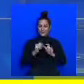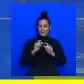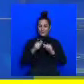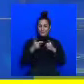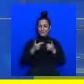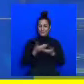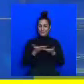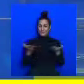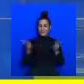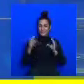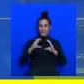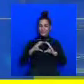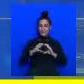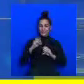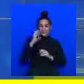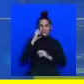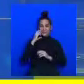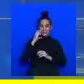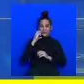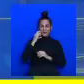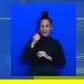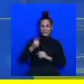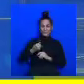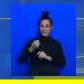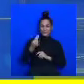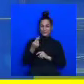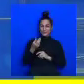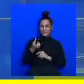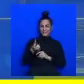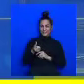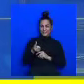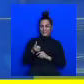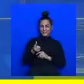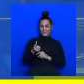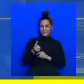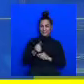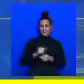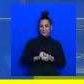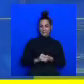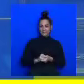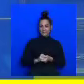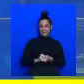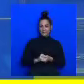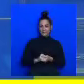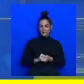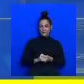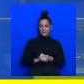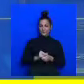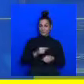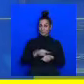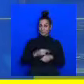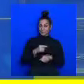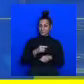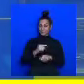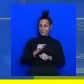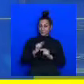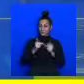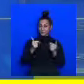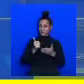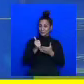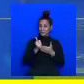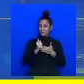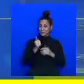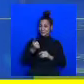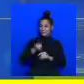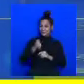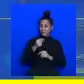boa sorte. Bola rosa, número 26. Rosa, 26. E agora, sua sorte pode vir com